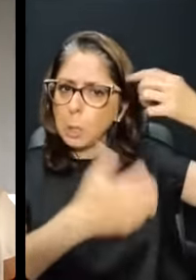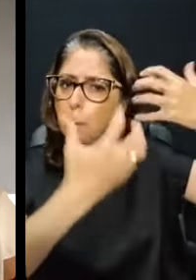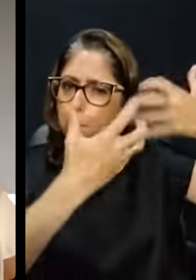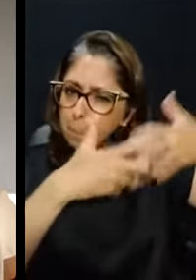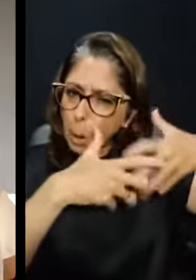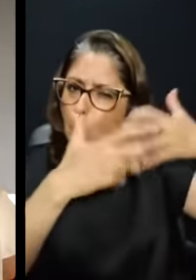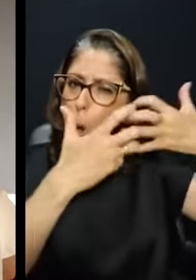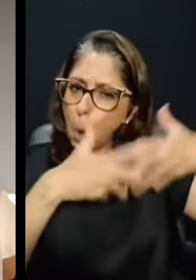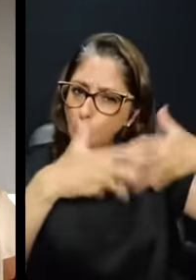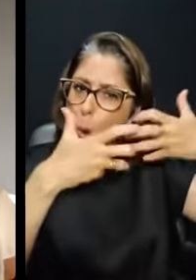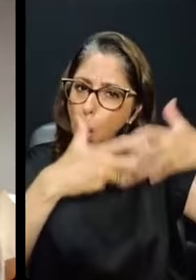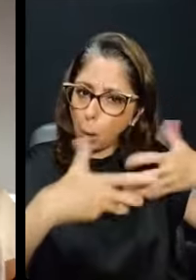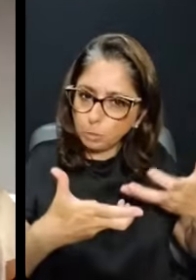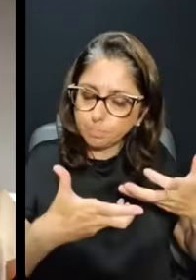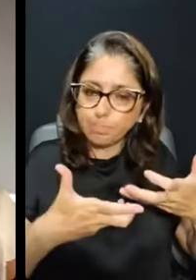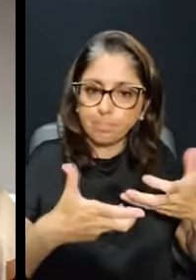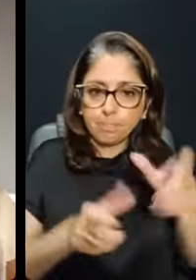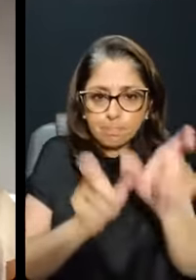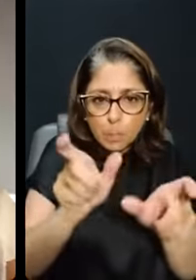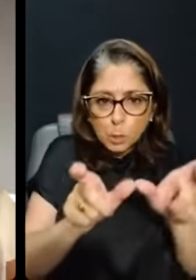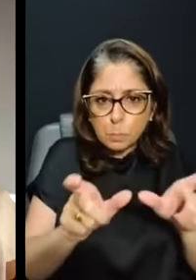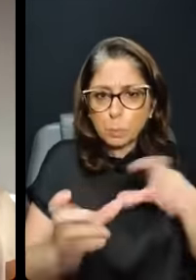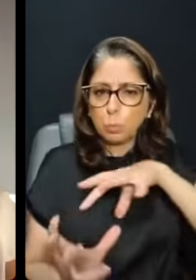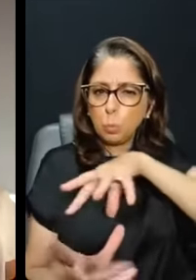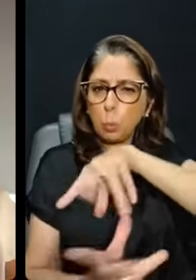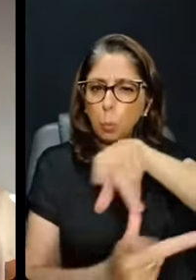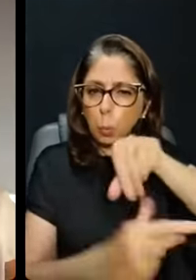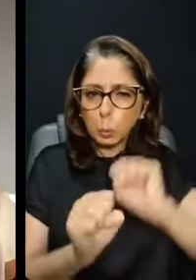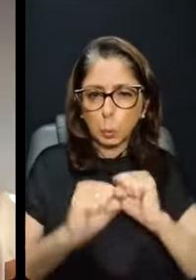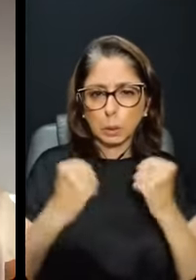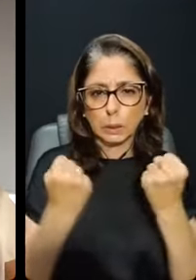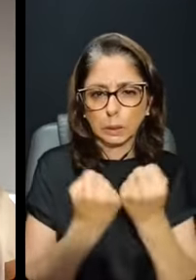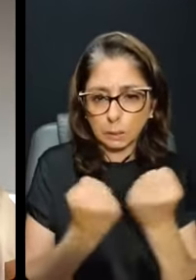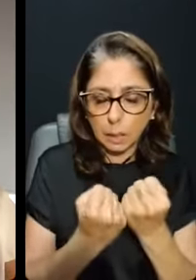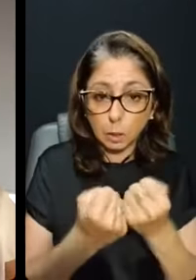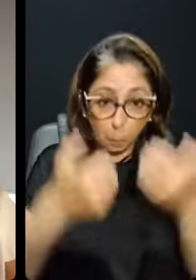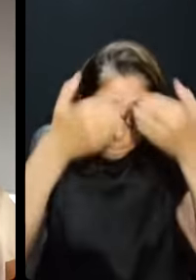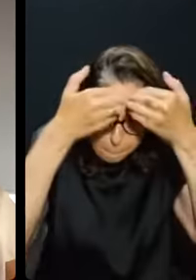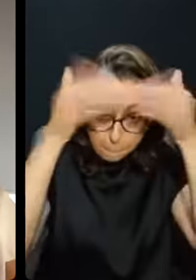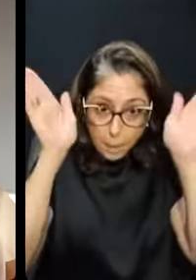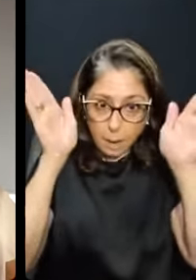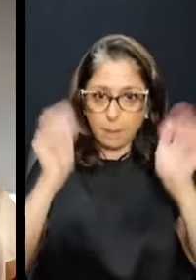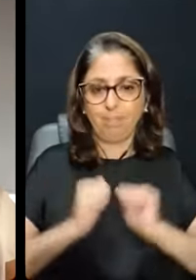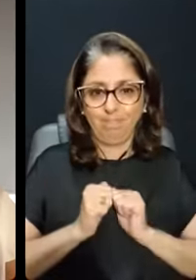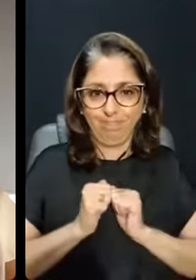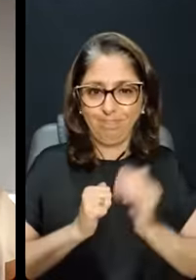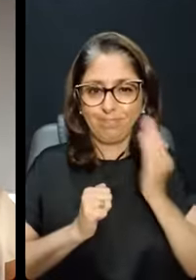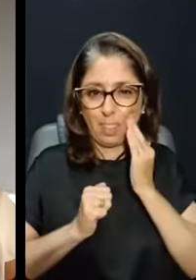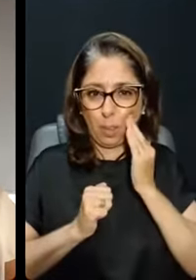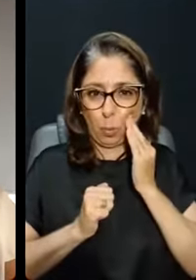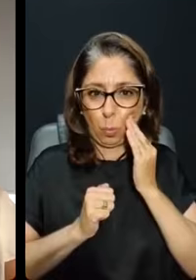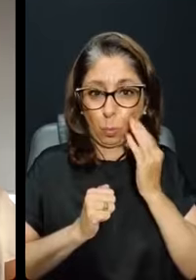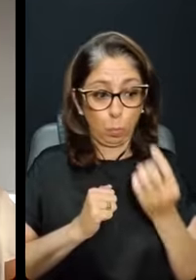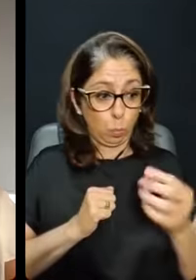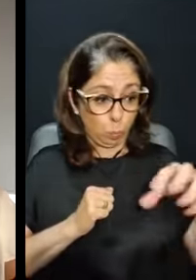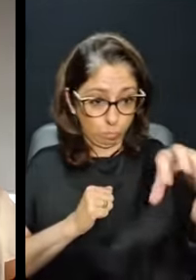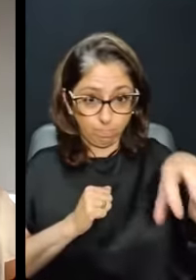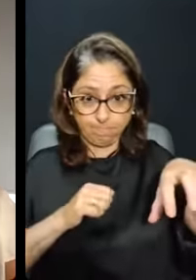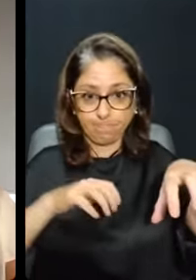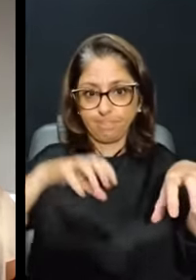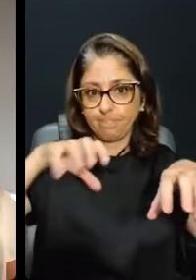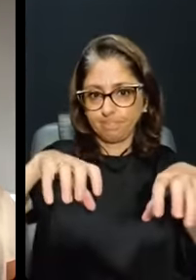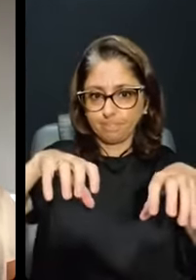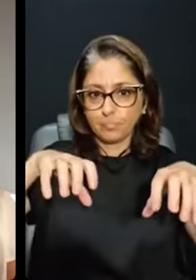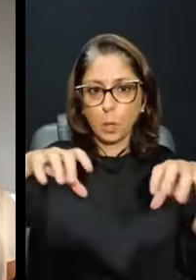importante a gente fazer, alinhar isso, né? Alinhar esses conceitos, porque eles são complementares. E é muito interessante quando